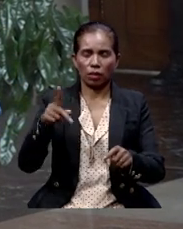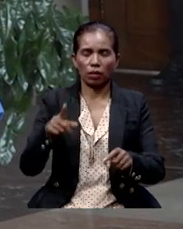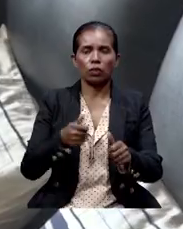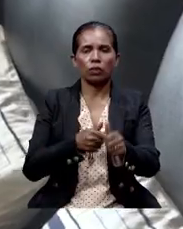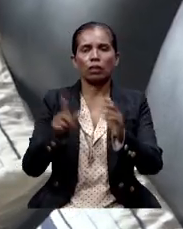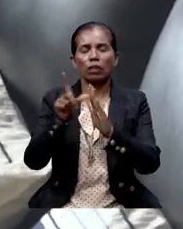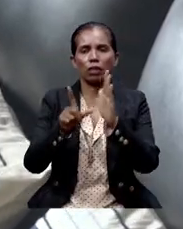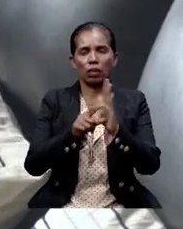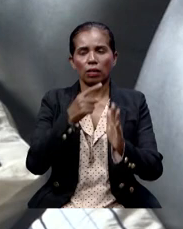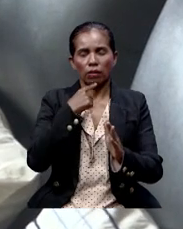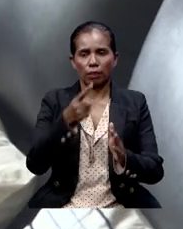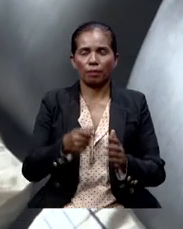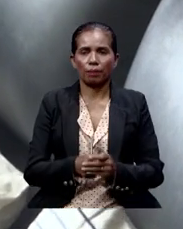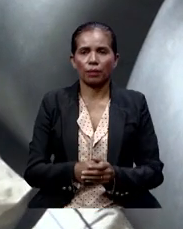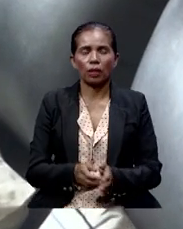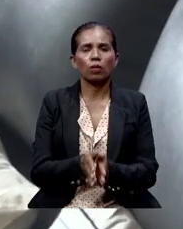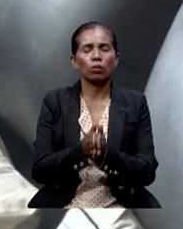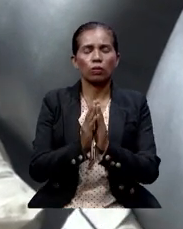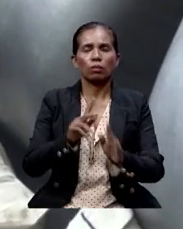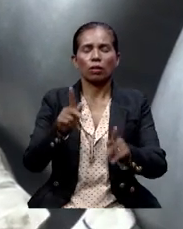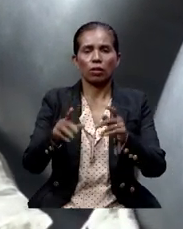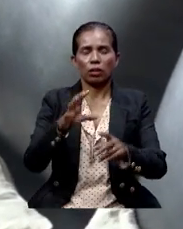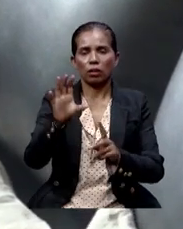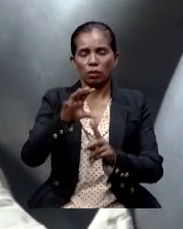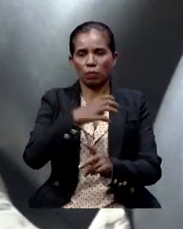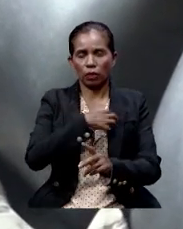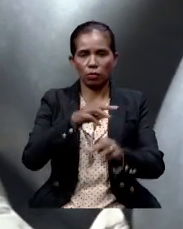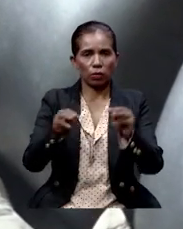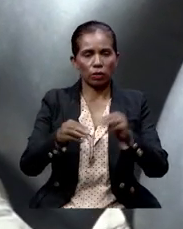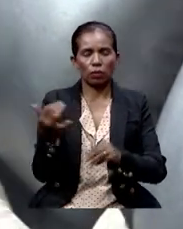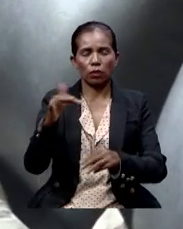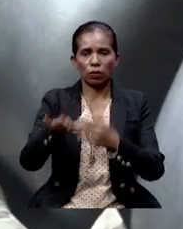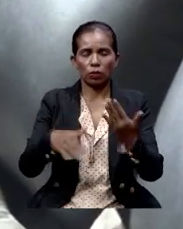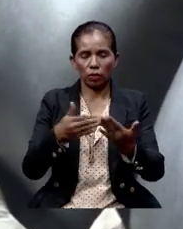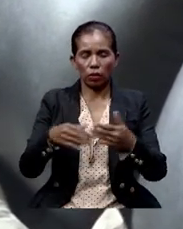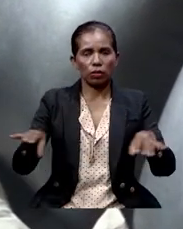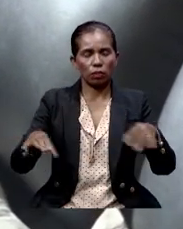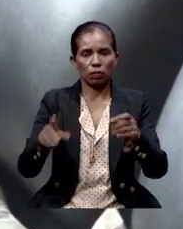haruka. Comissário Geral Ne Husu Mosh ba comandante penetele município Sira atu bele serviço ho